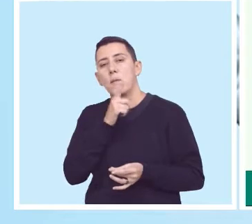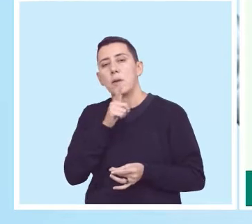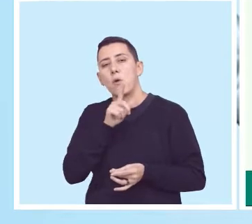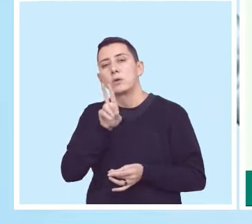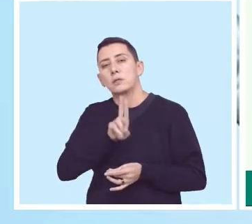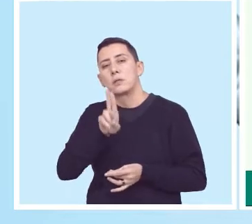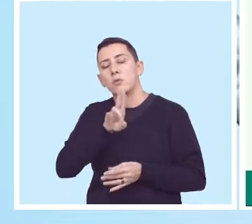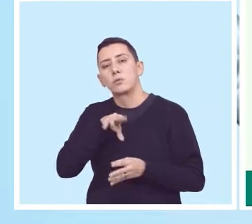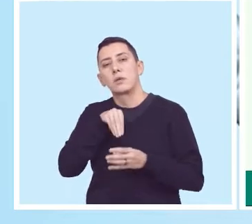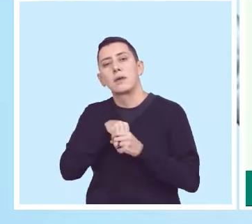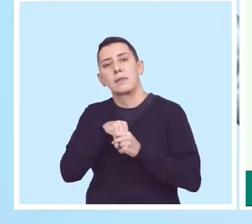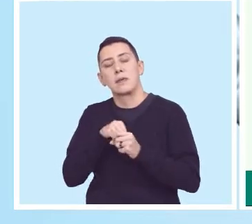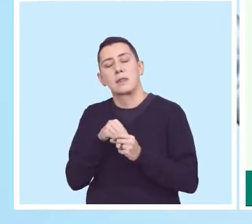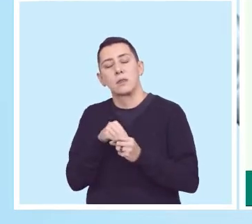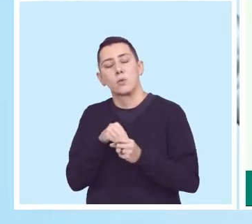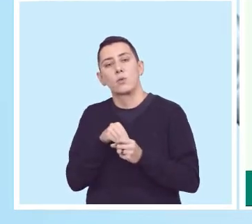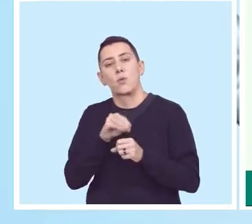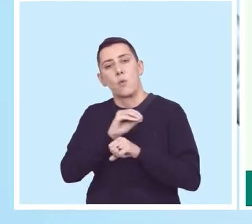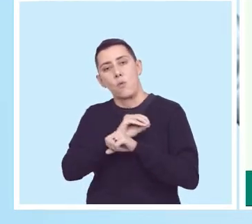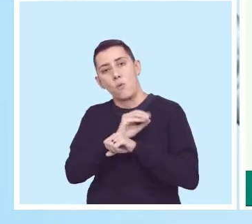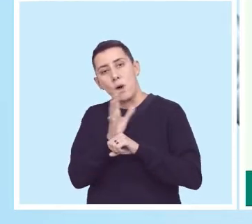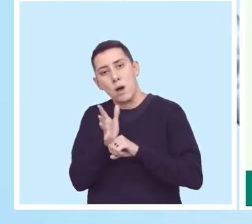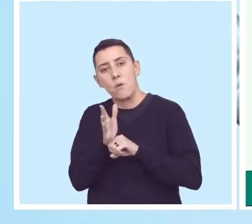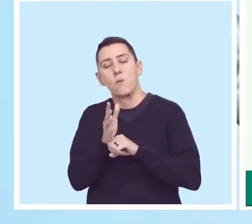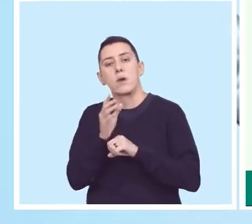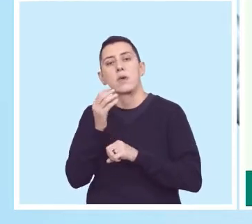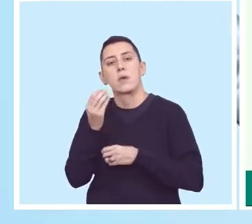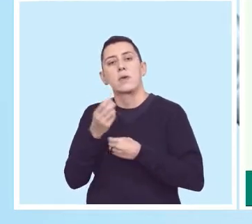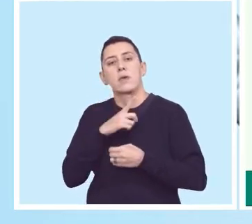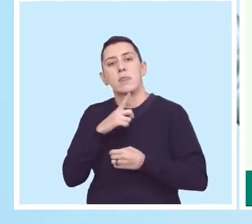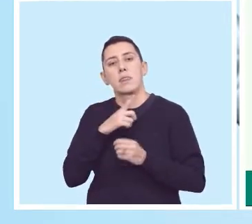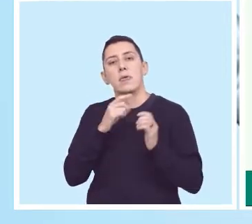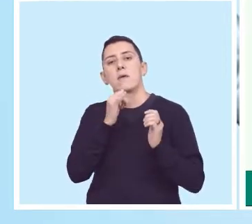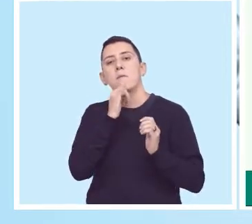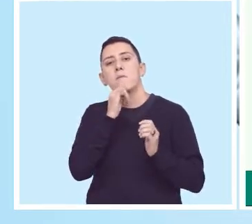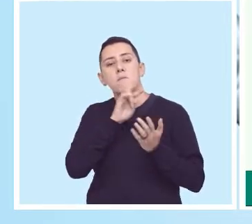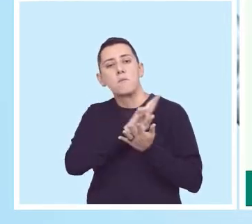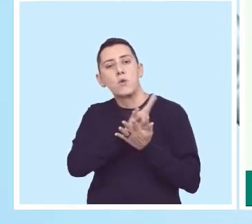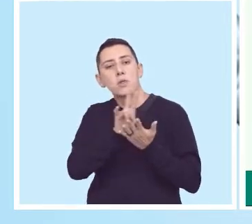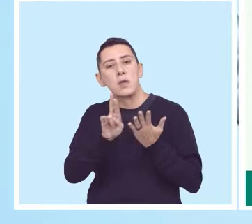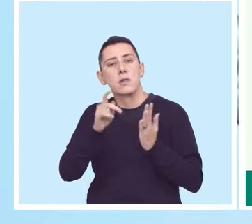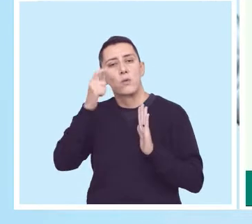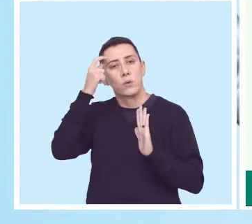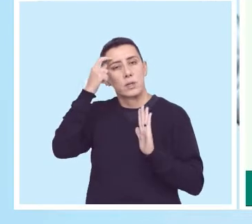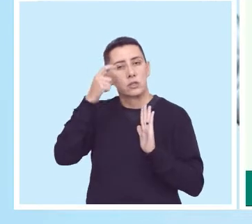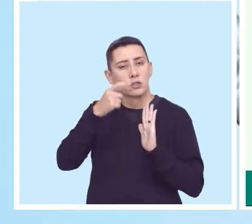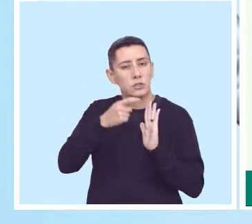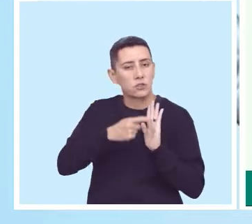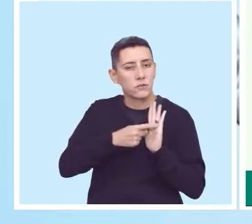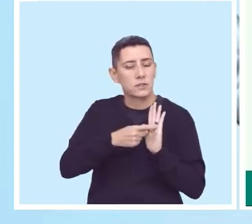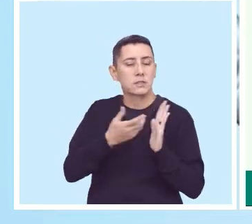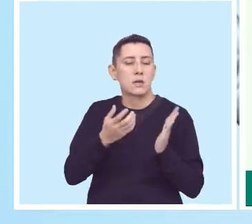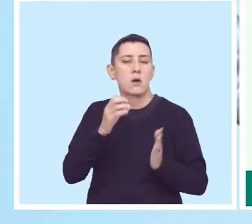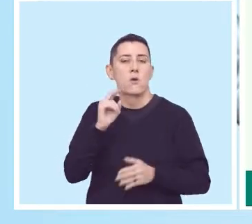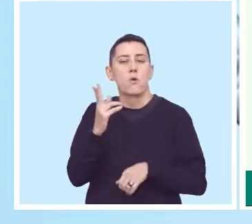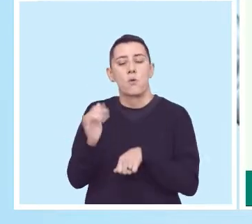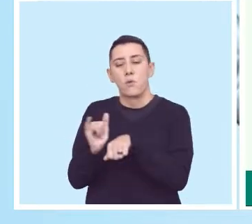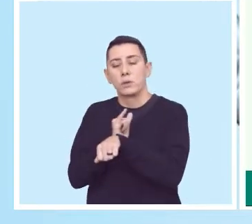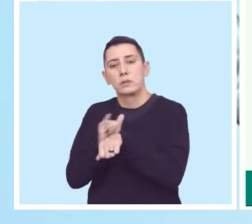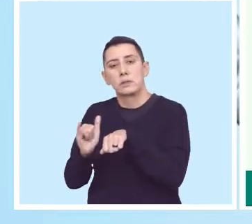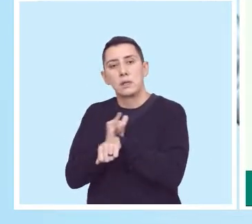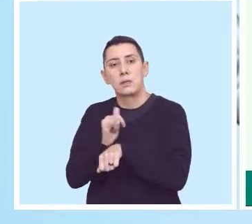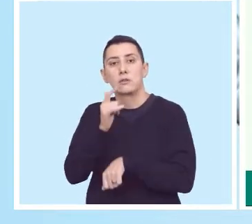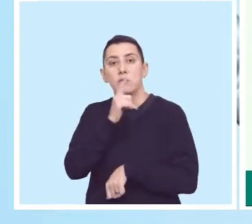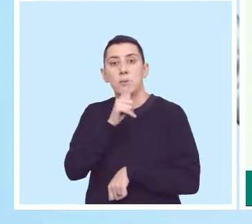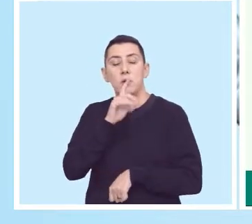Cloud a parte dos modelos de inteligência artificial, como foi a nossa estratégia para resolver